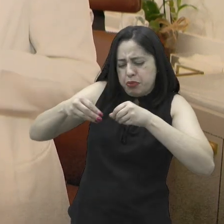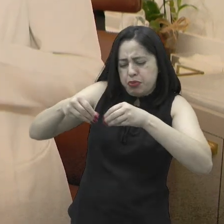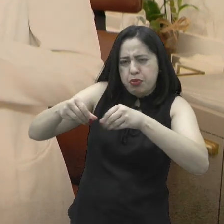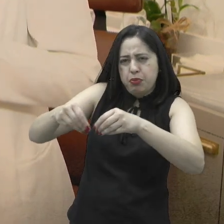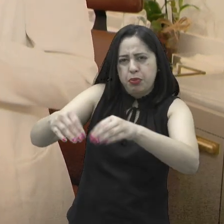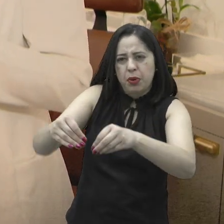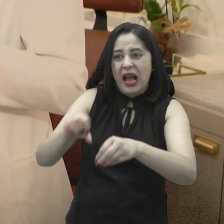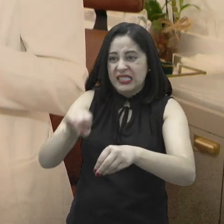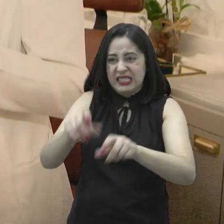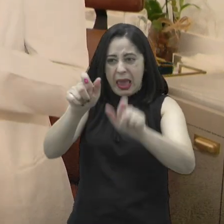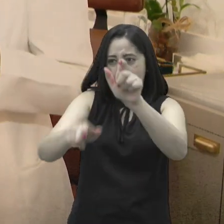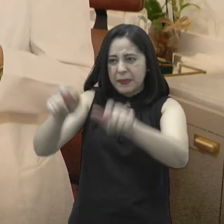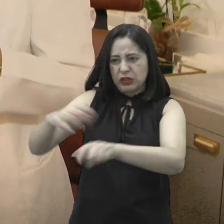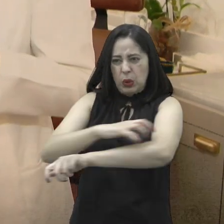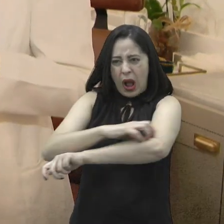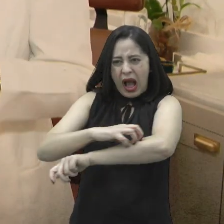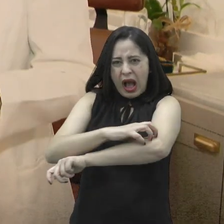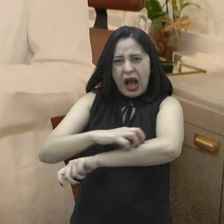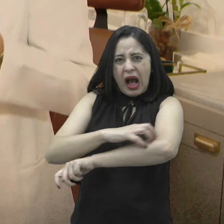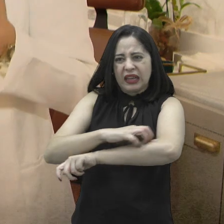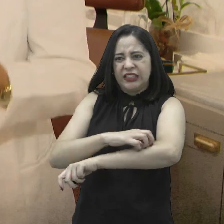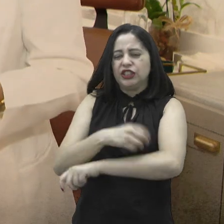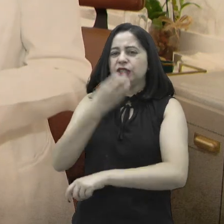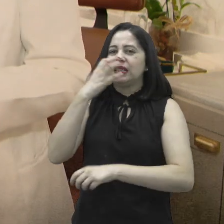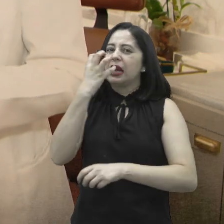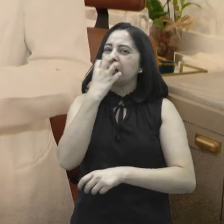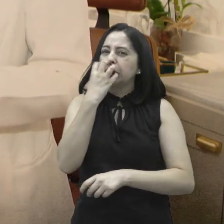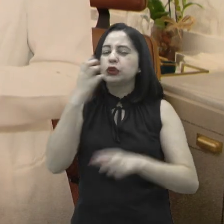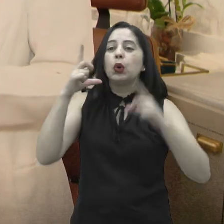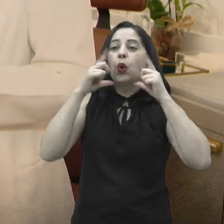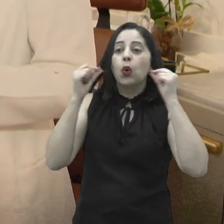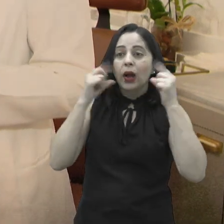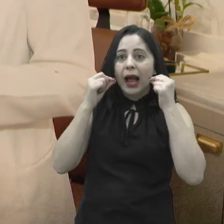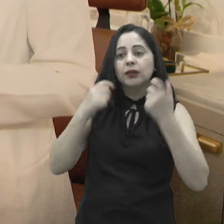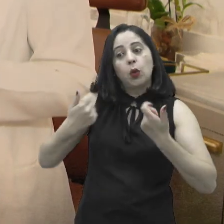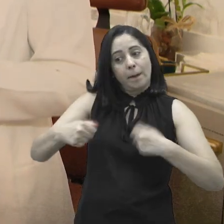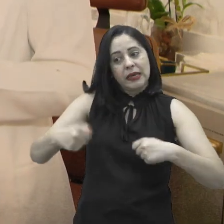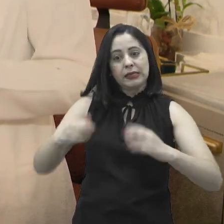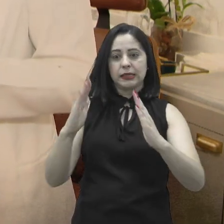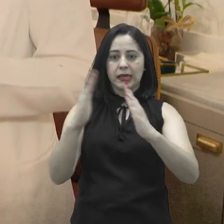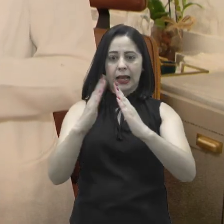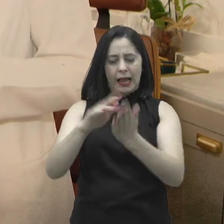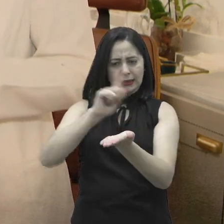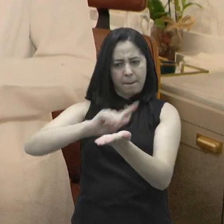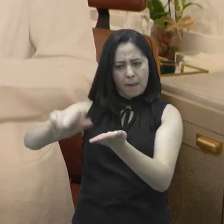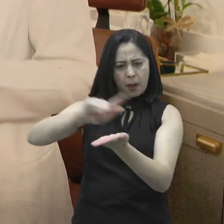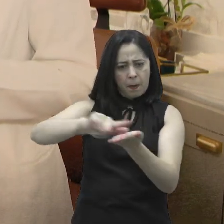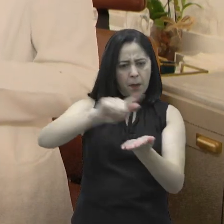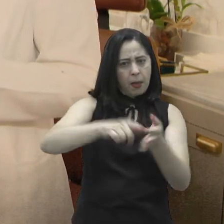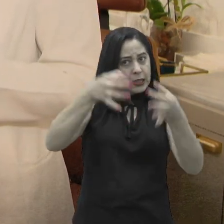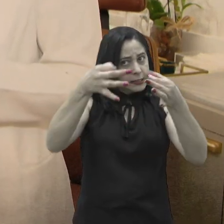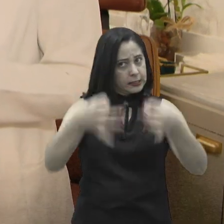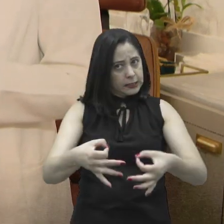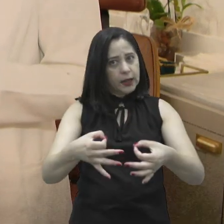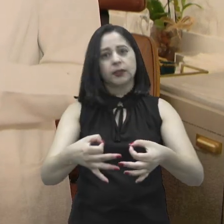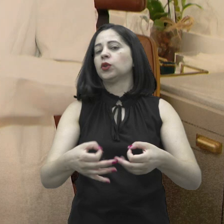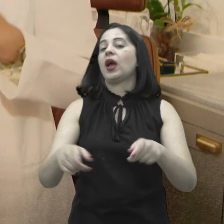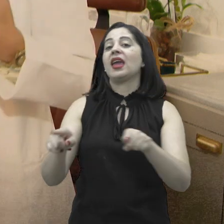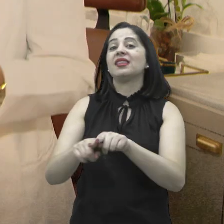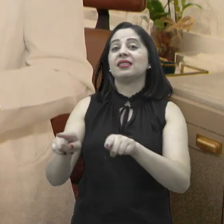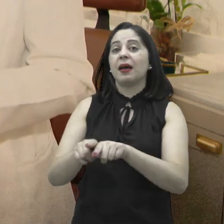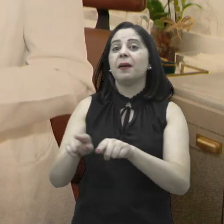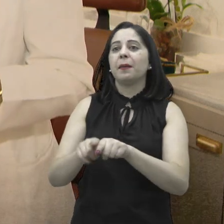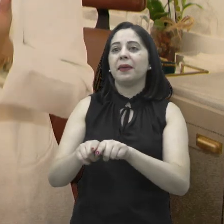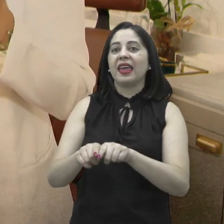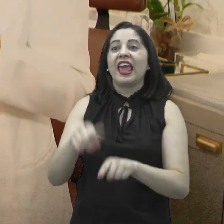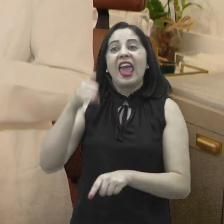tem alergia, por exemplo, para cachorro, para gato, ter cuidado ali com o ambiente que você convive com os animais, diminuir a exposição